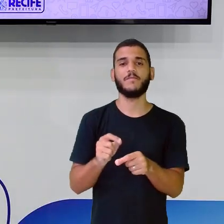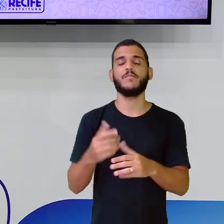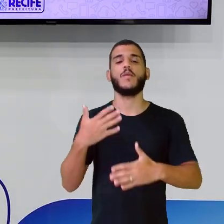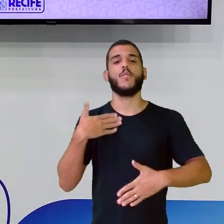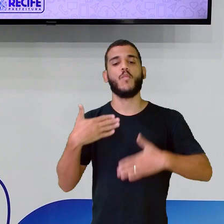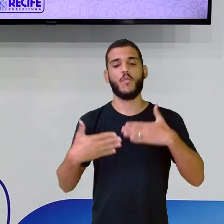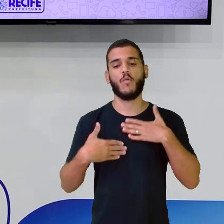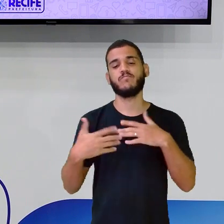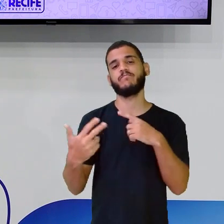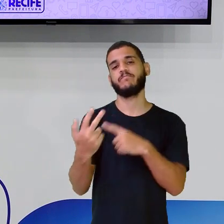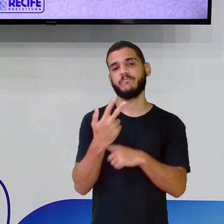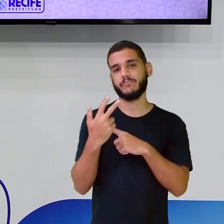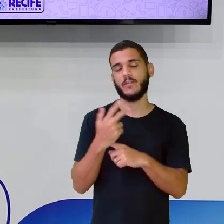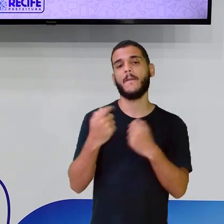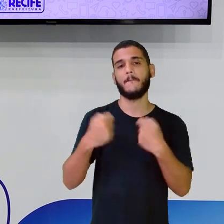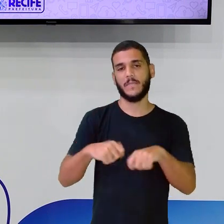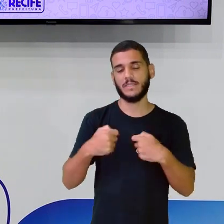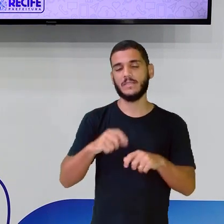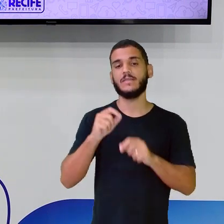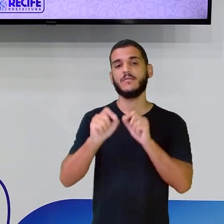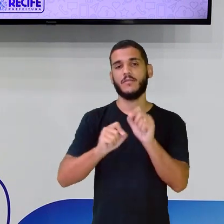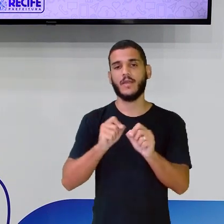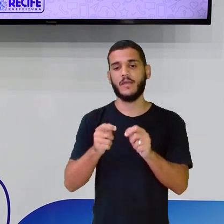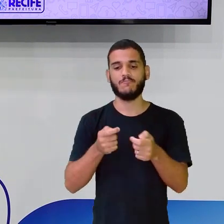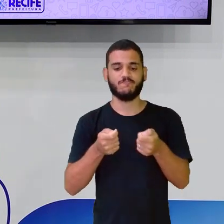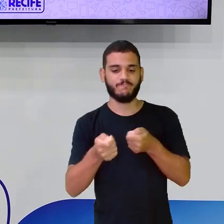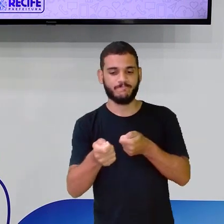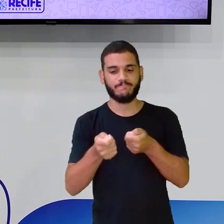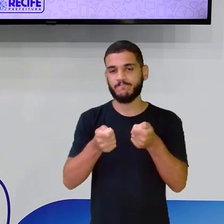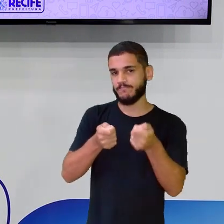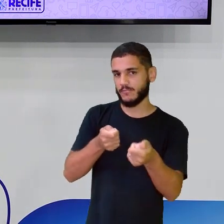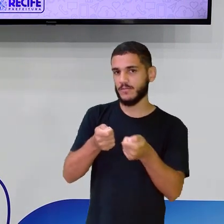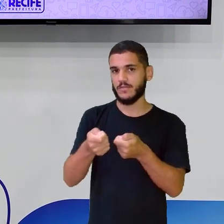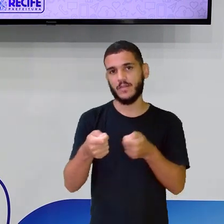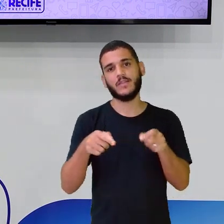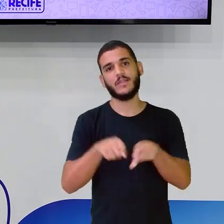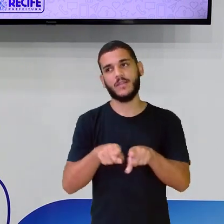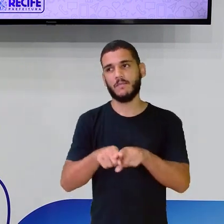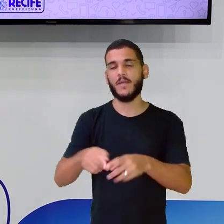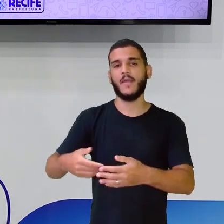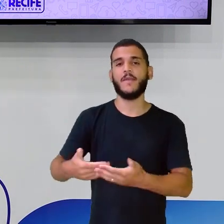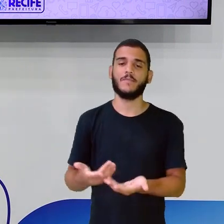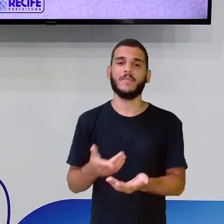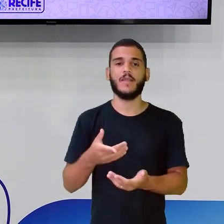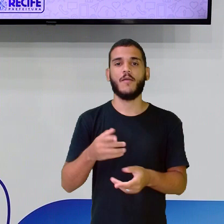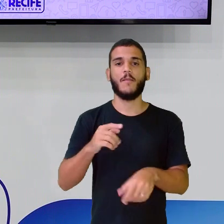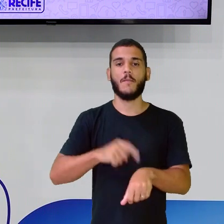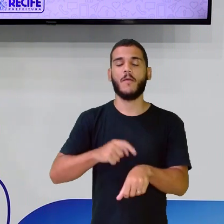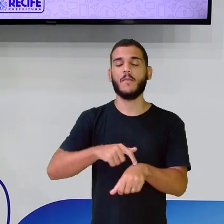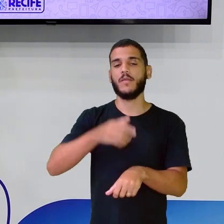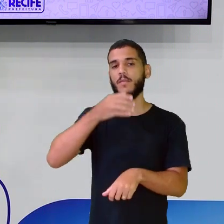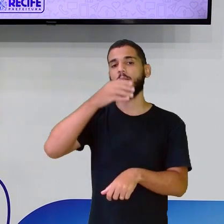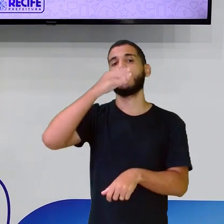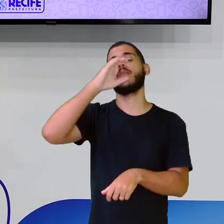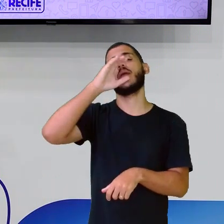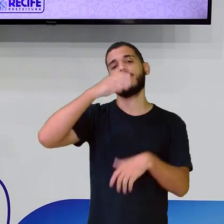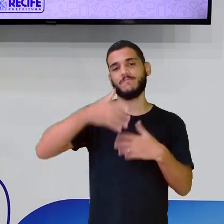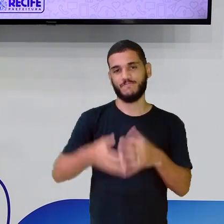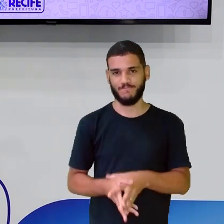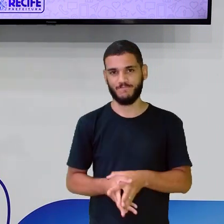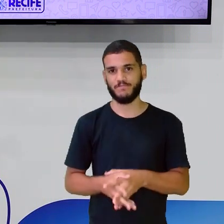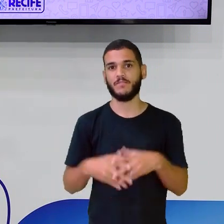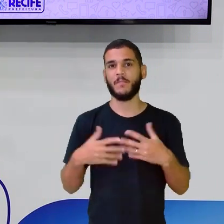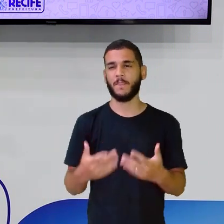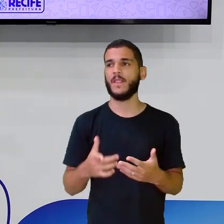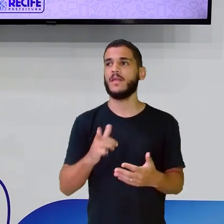gente precisa manter a regularidade quanto ao beber água, beleza? Diante